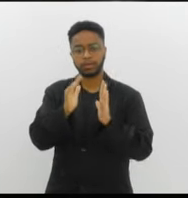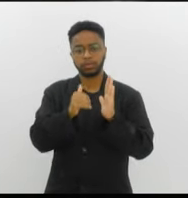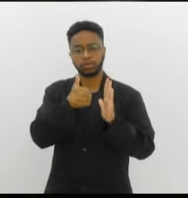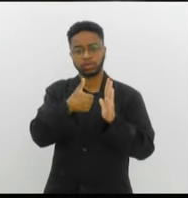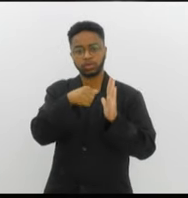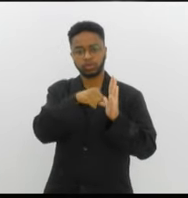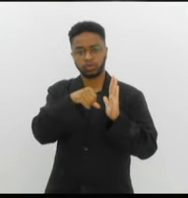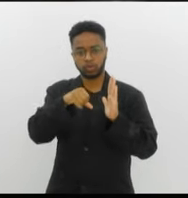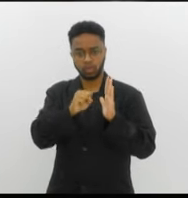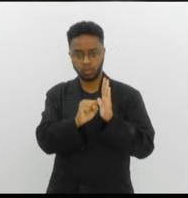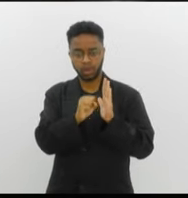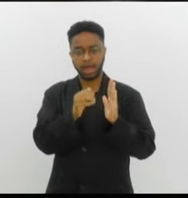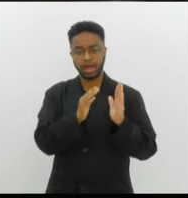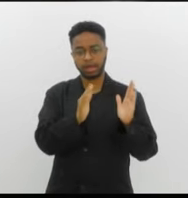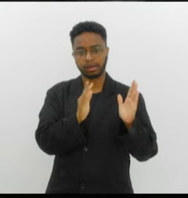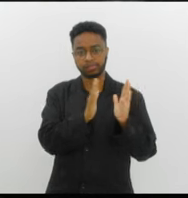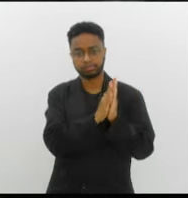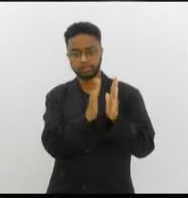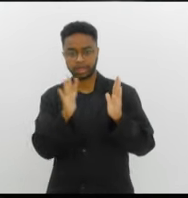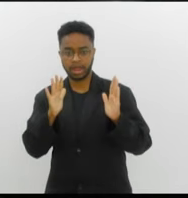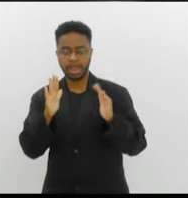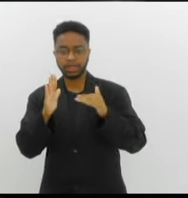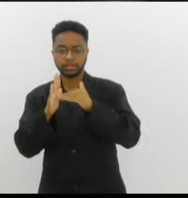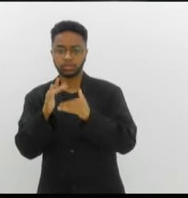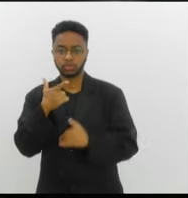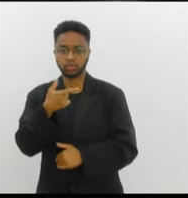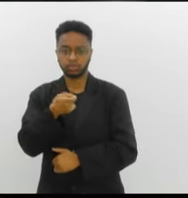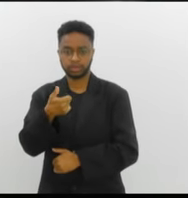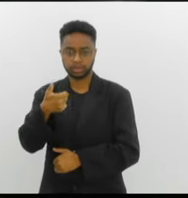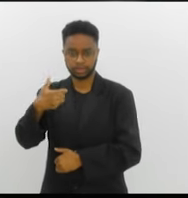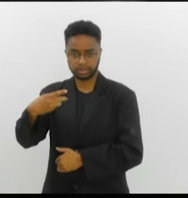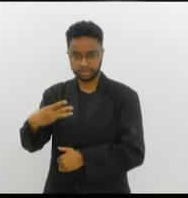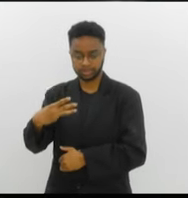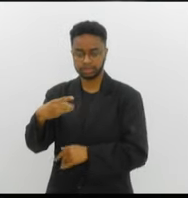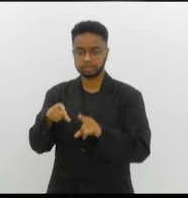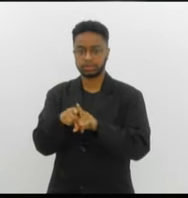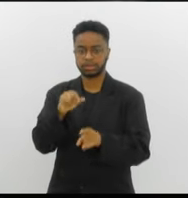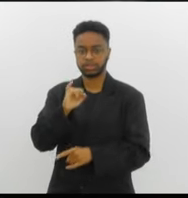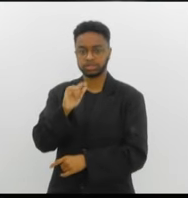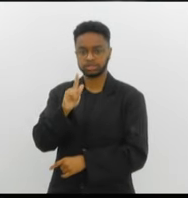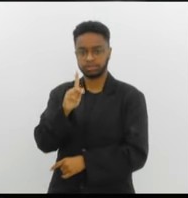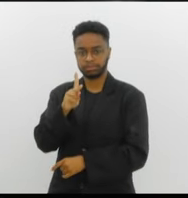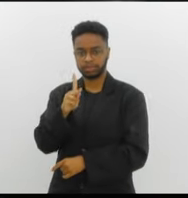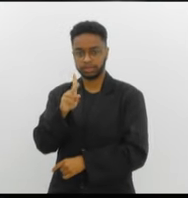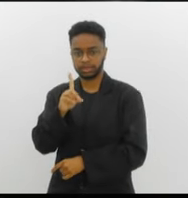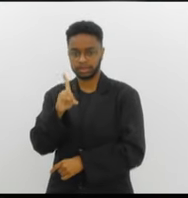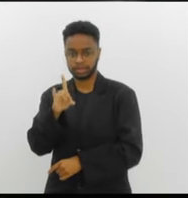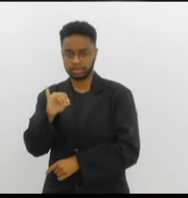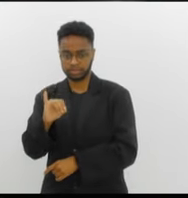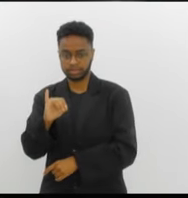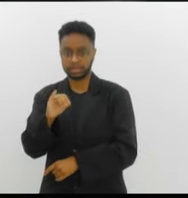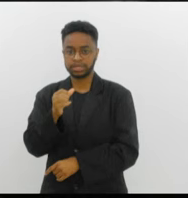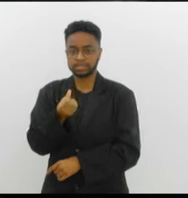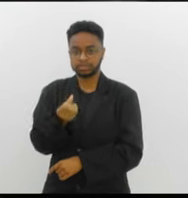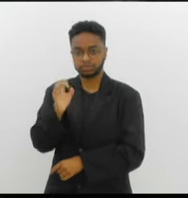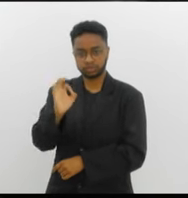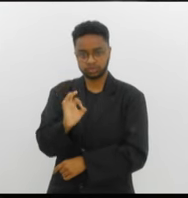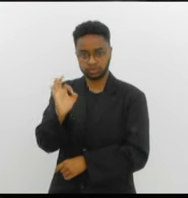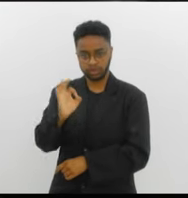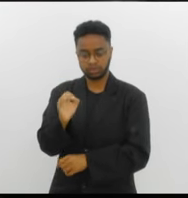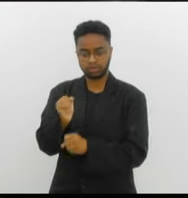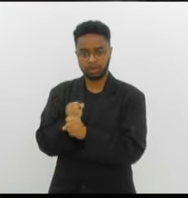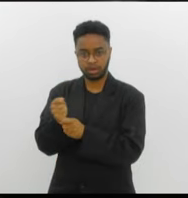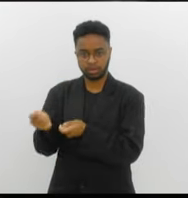a 2013, IGPDI mais 6% ao ano, e de 2013 até a presente